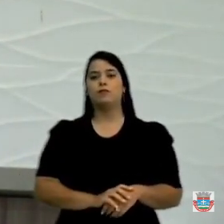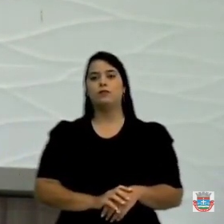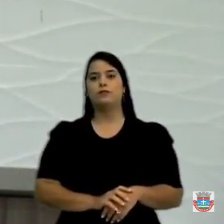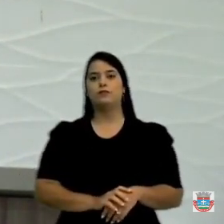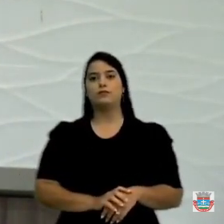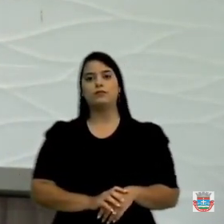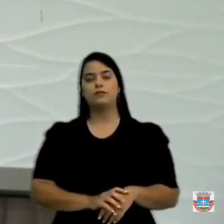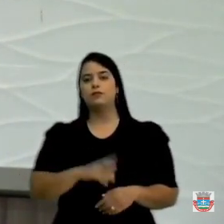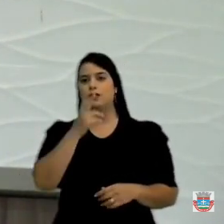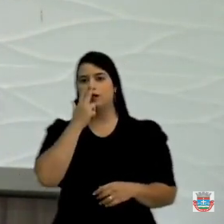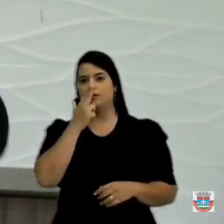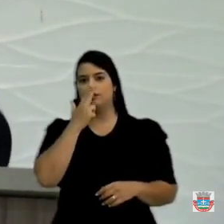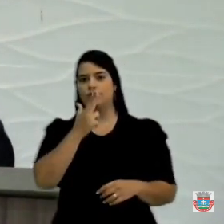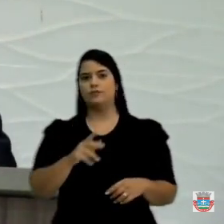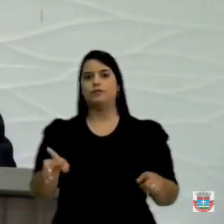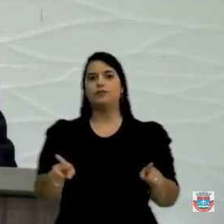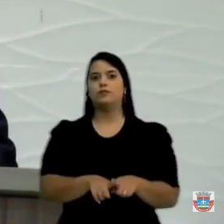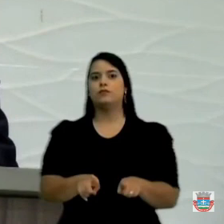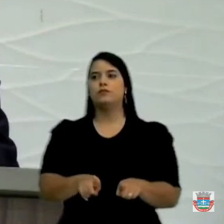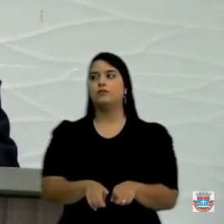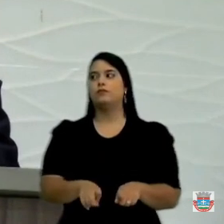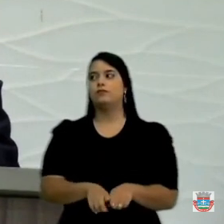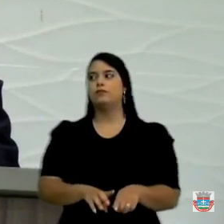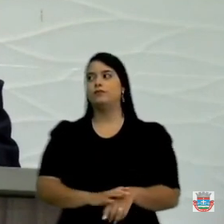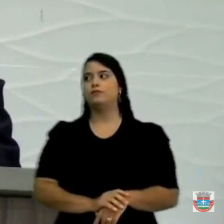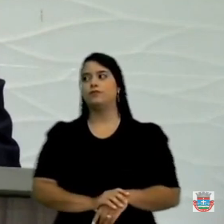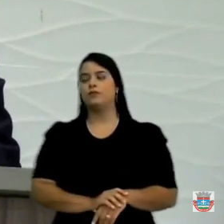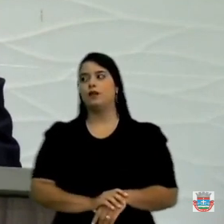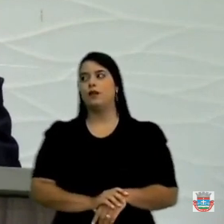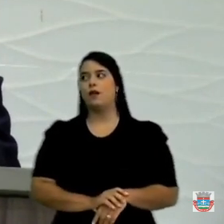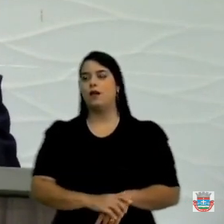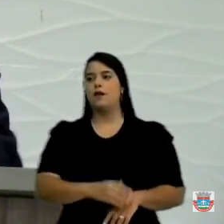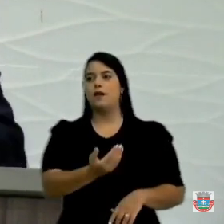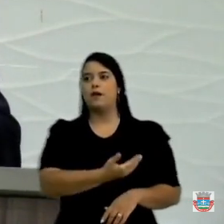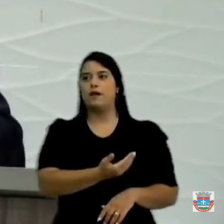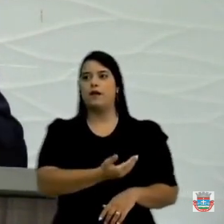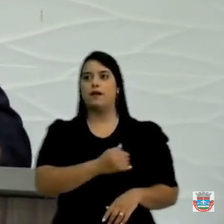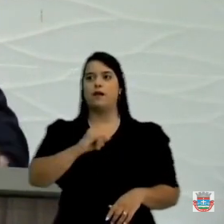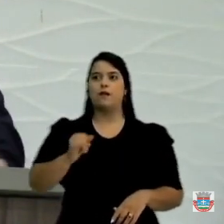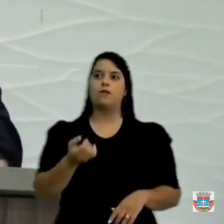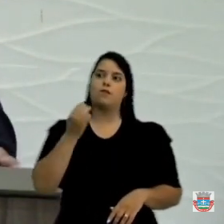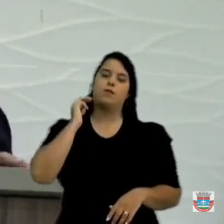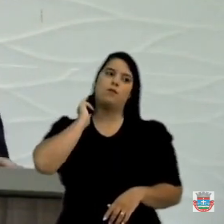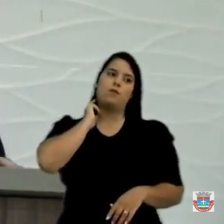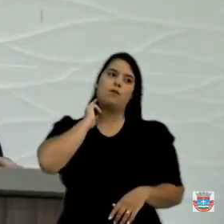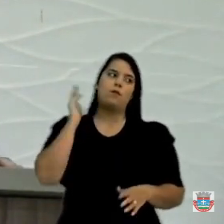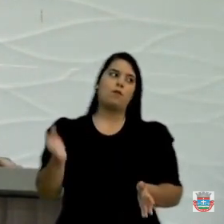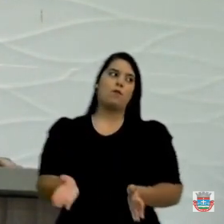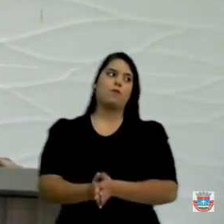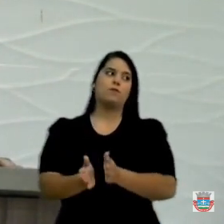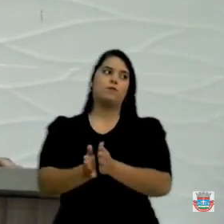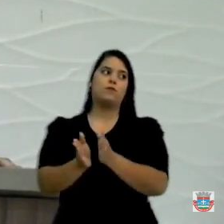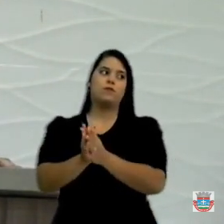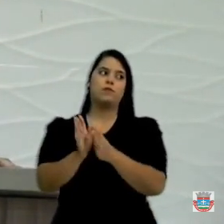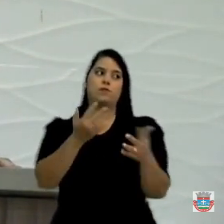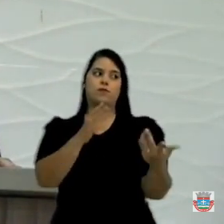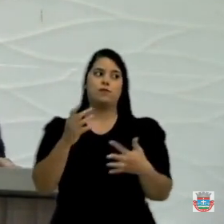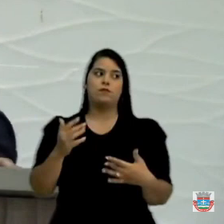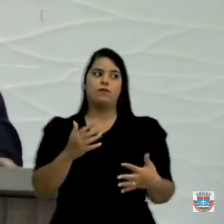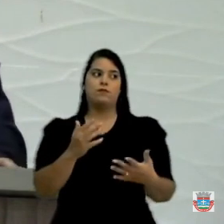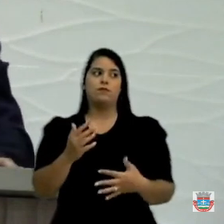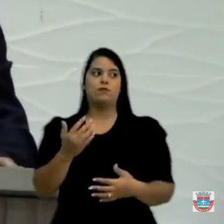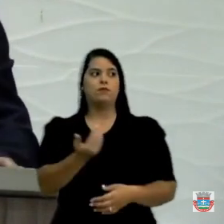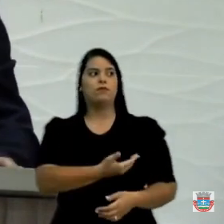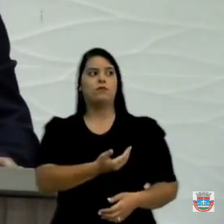E também aqui, o colega João Medeiro deu a saída, parabenizar o colega João Medeiro. O colega